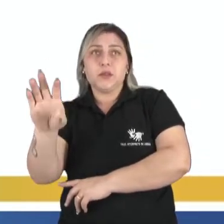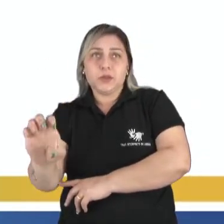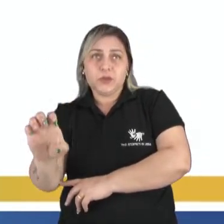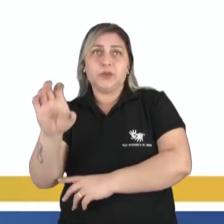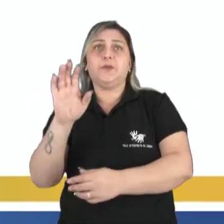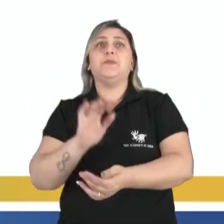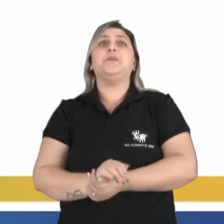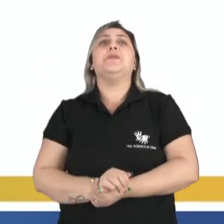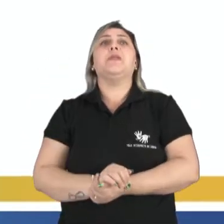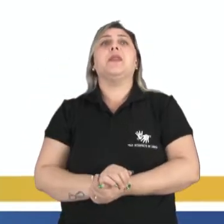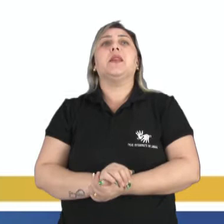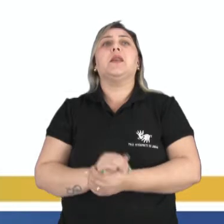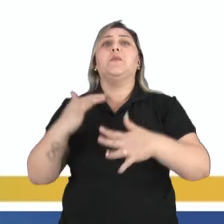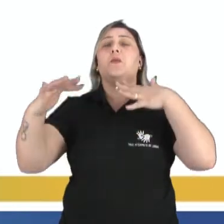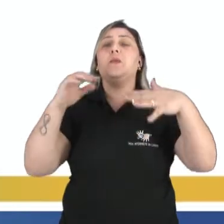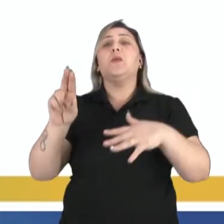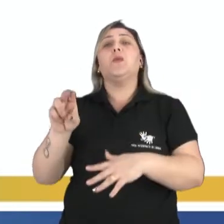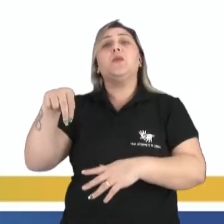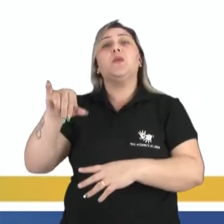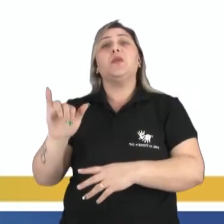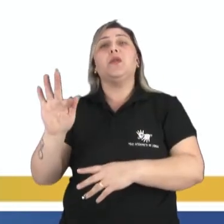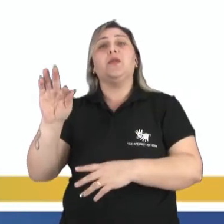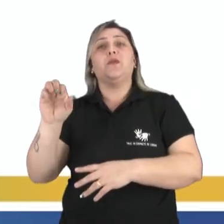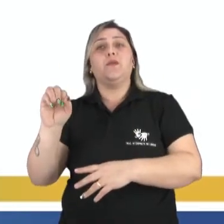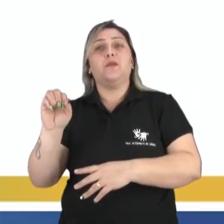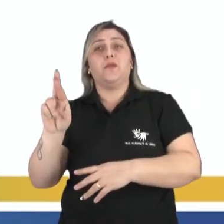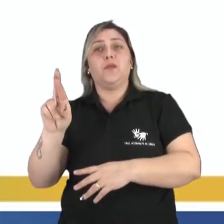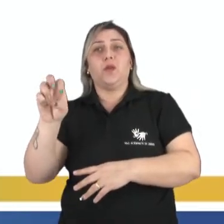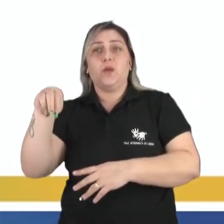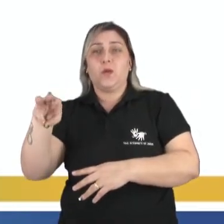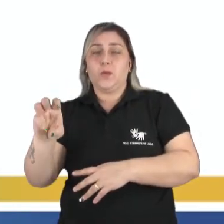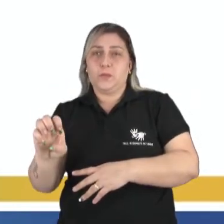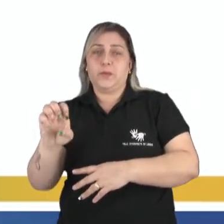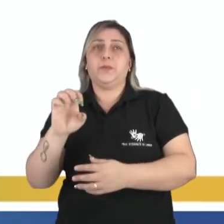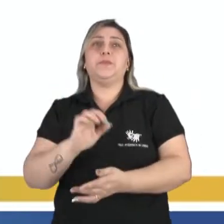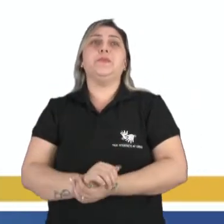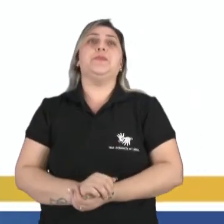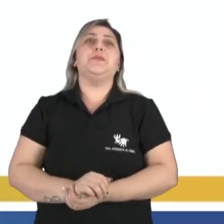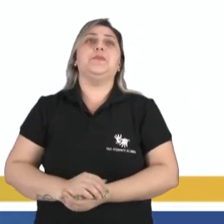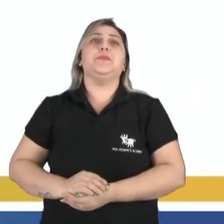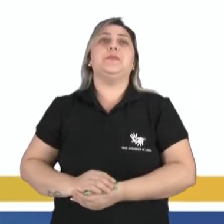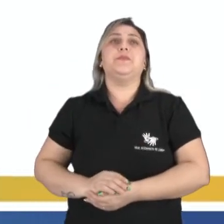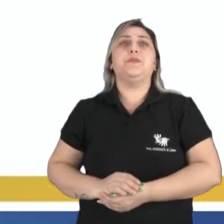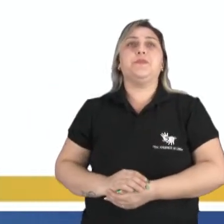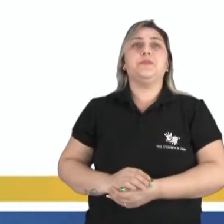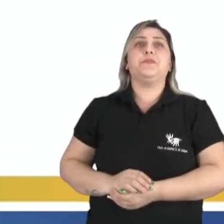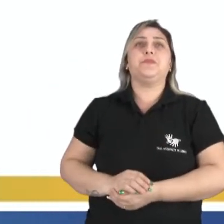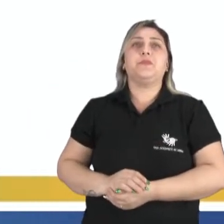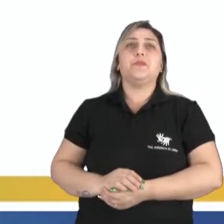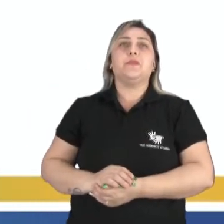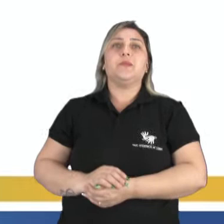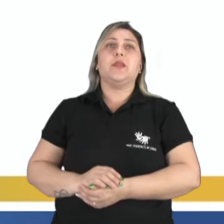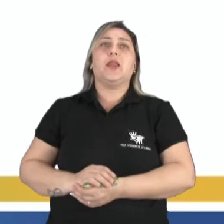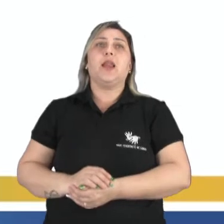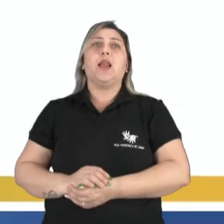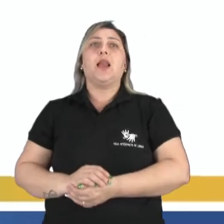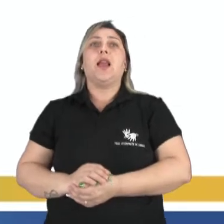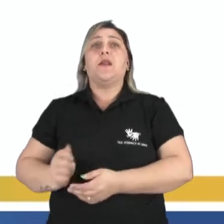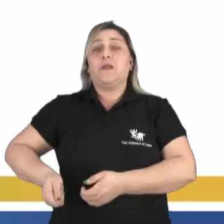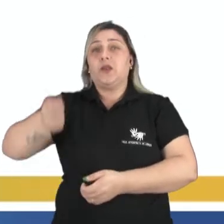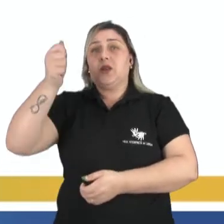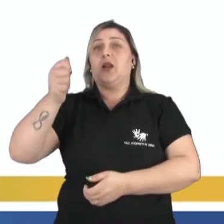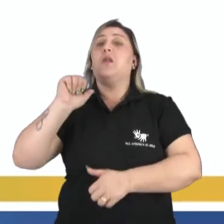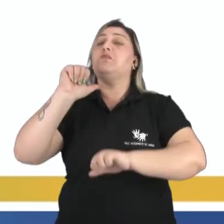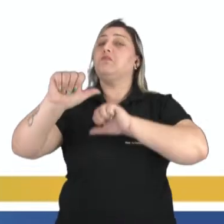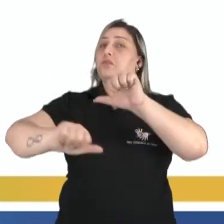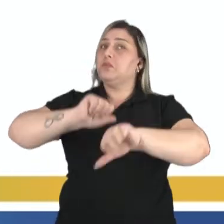Tudo bem? Não é retilíneo uniforme, tá? É só movimento uniforme. A componente vertical é